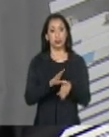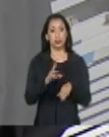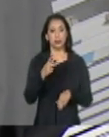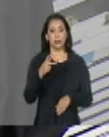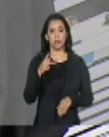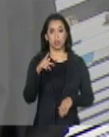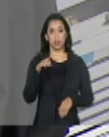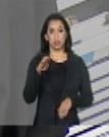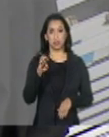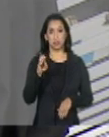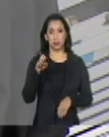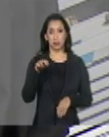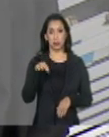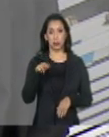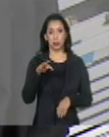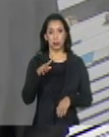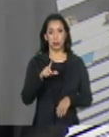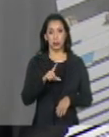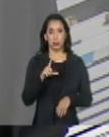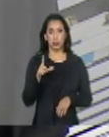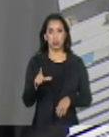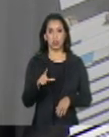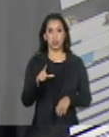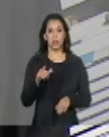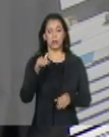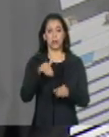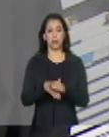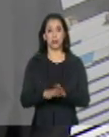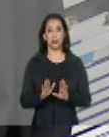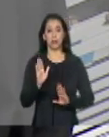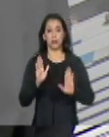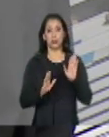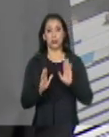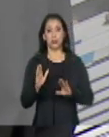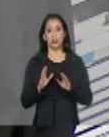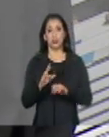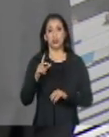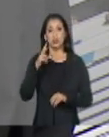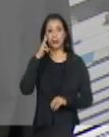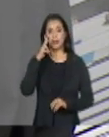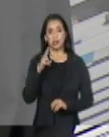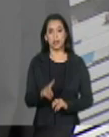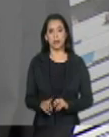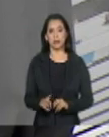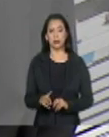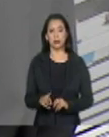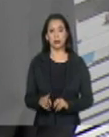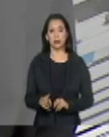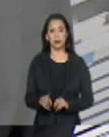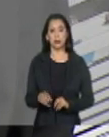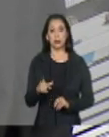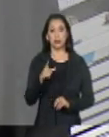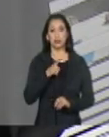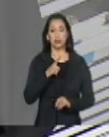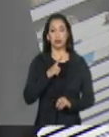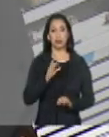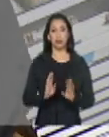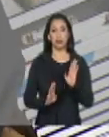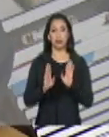no campo eleitoral, em termos de vida irreprochável para se ter-se a